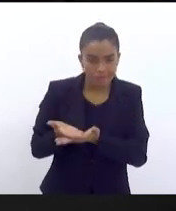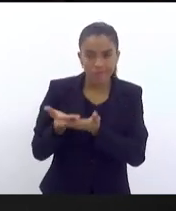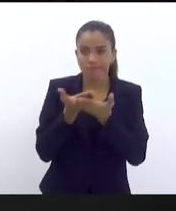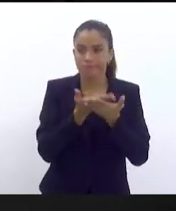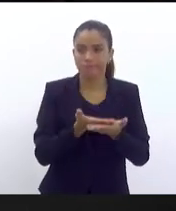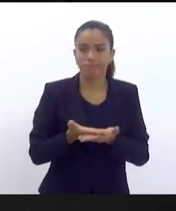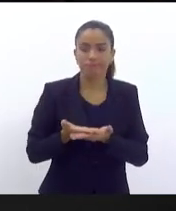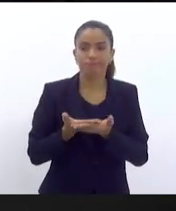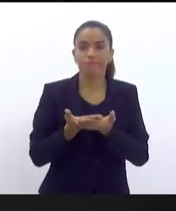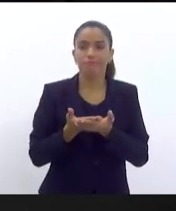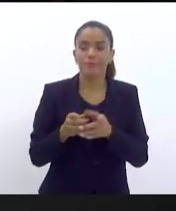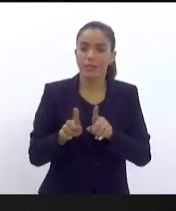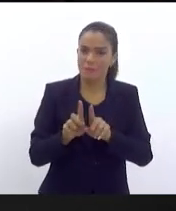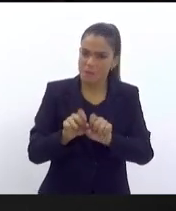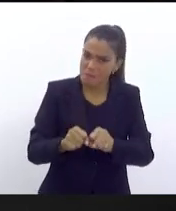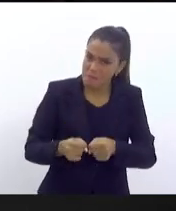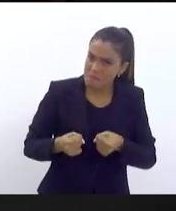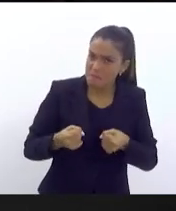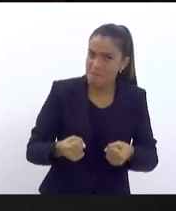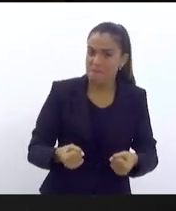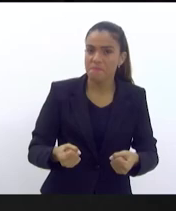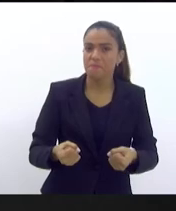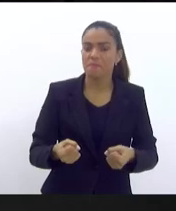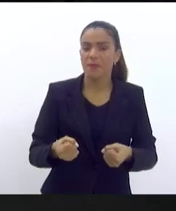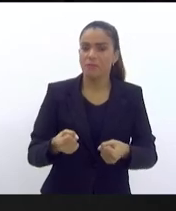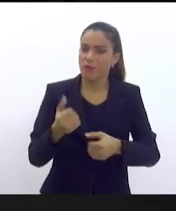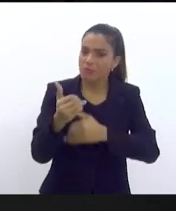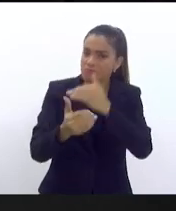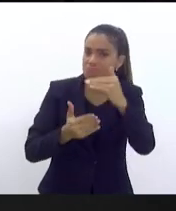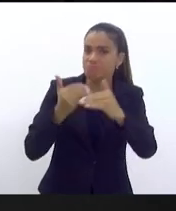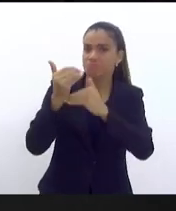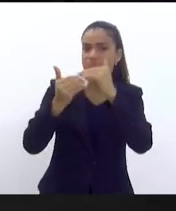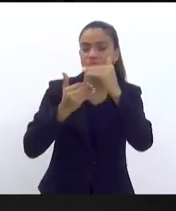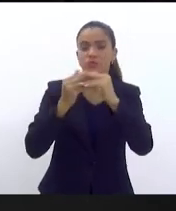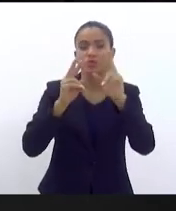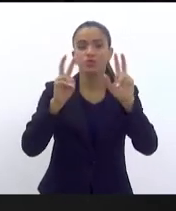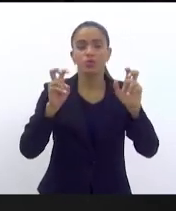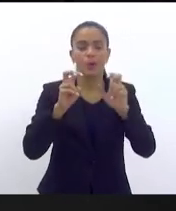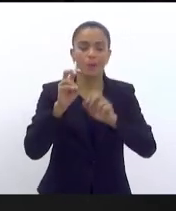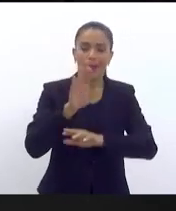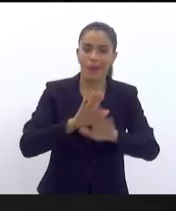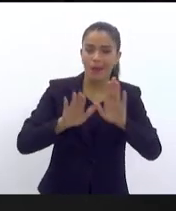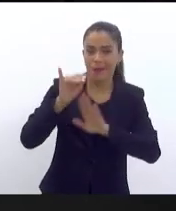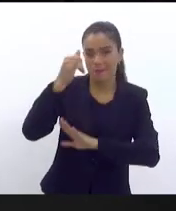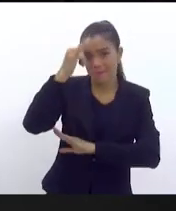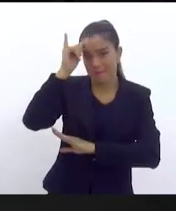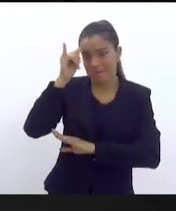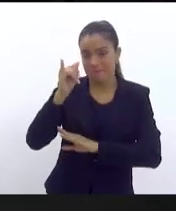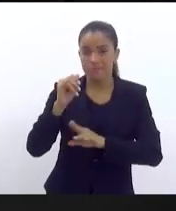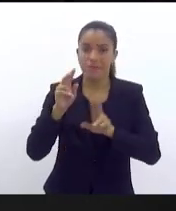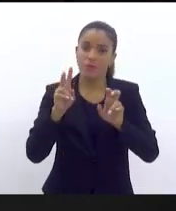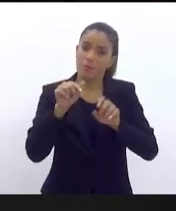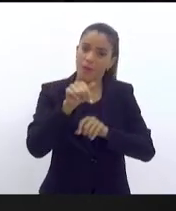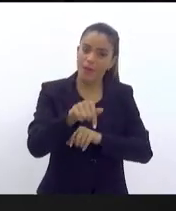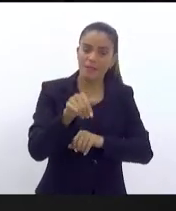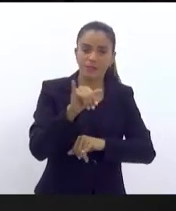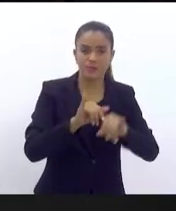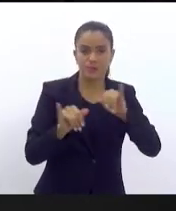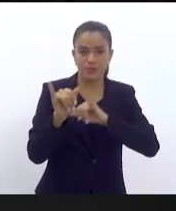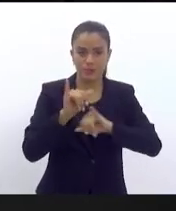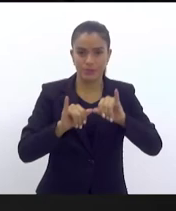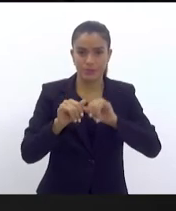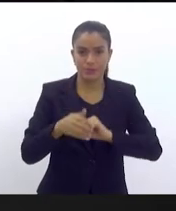não medida esforços para avançar na questão da prevenção a essa substância passo a palavra